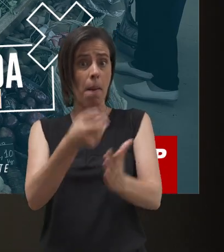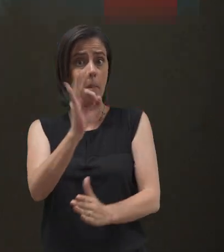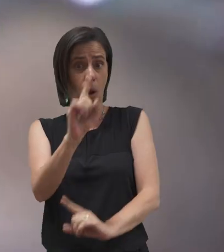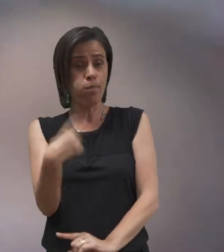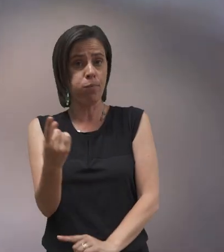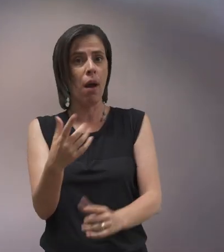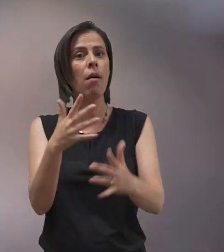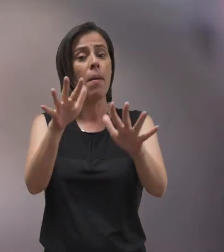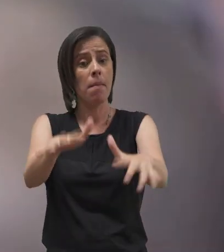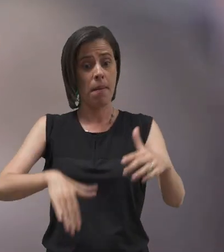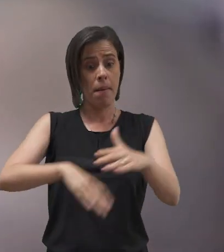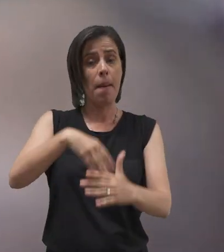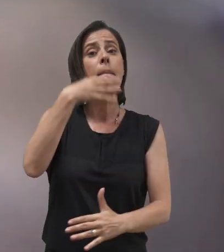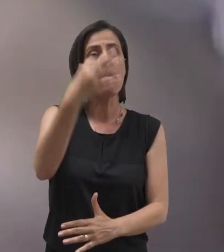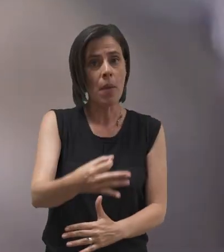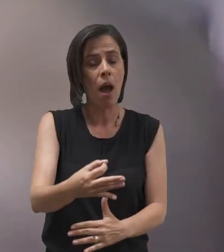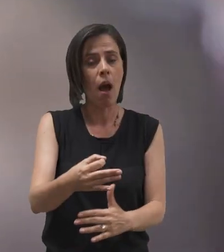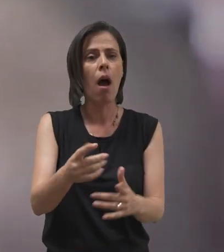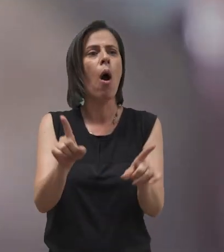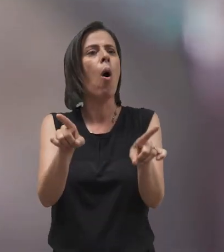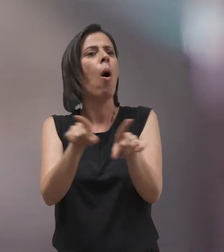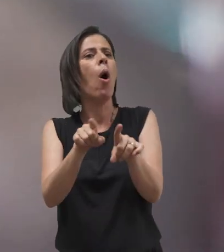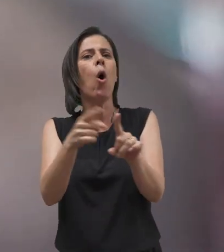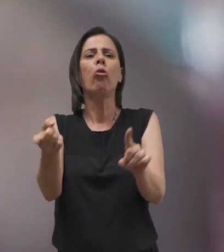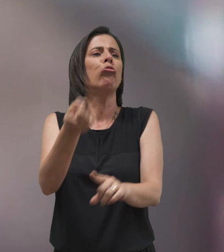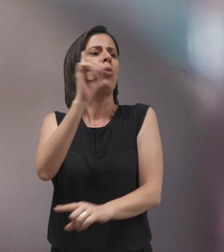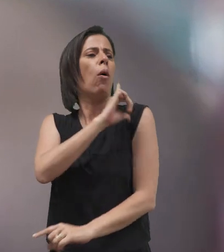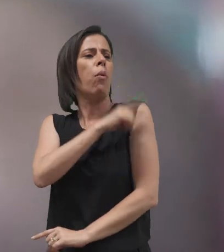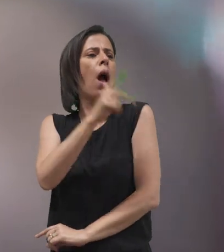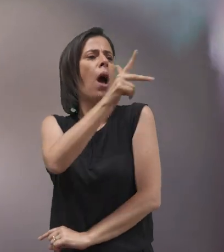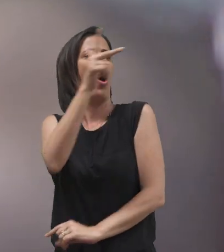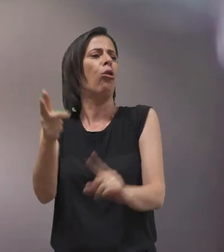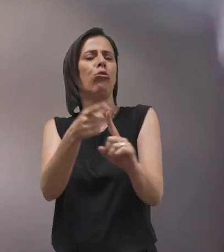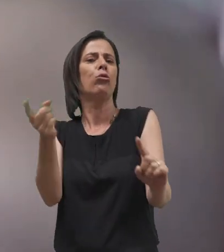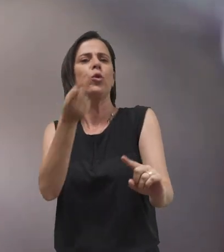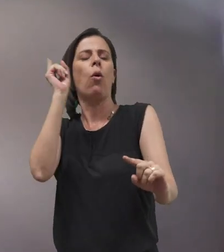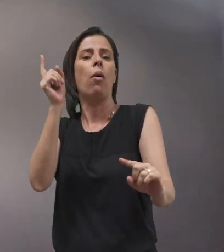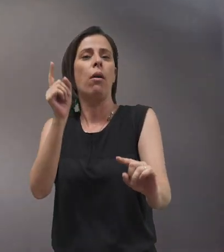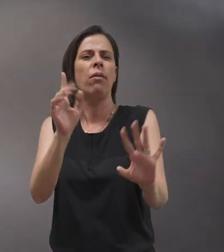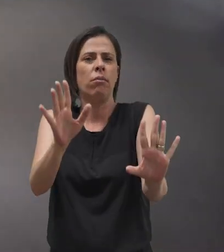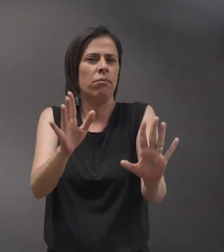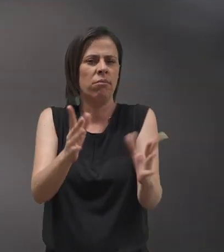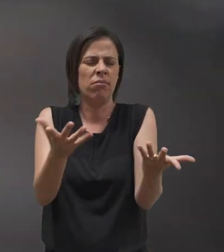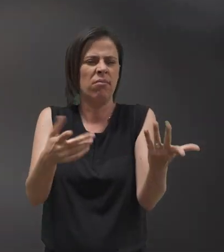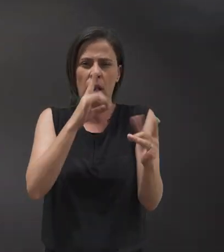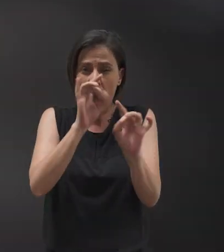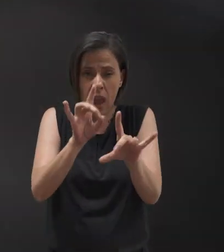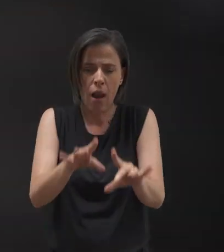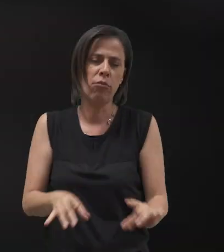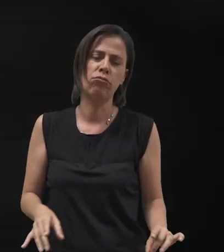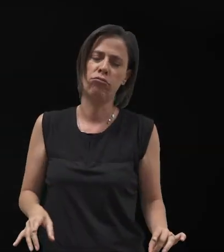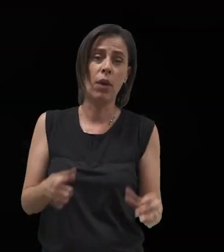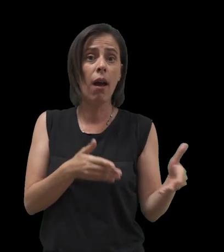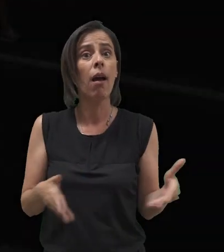precisa. Uma maioria absoluta não é o poder absoluto. Já não enganam ninguém.